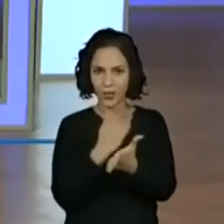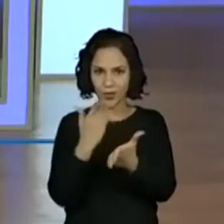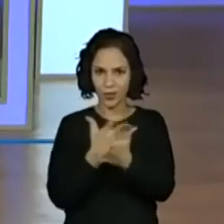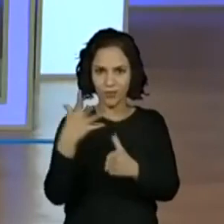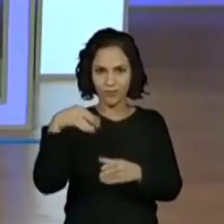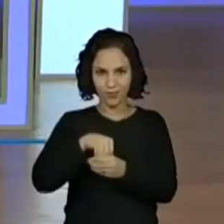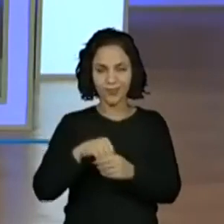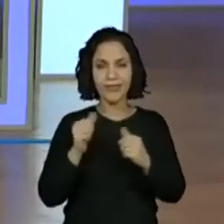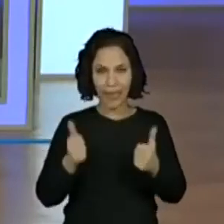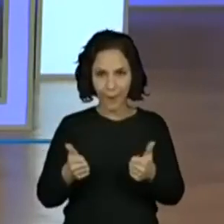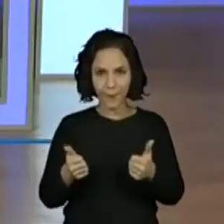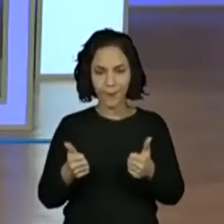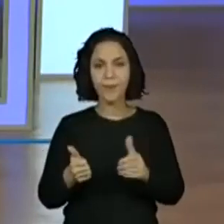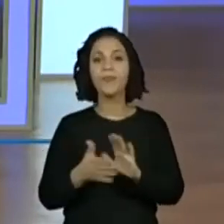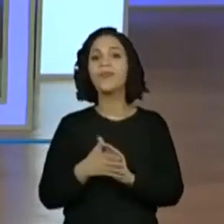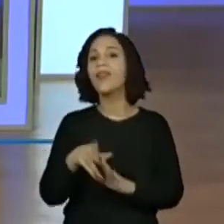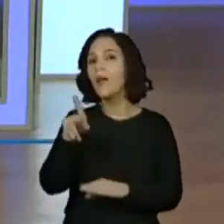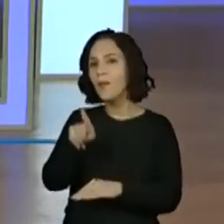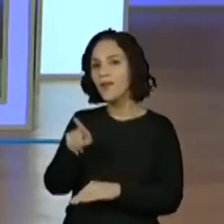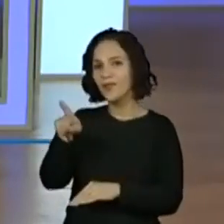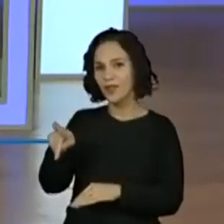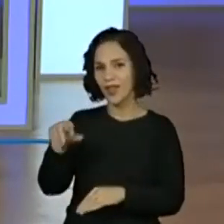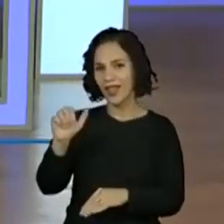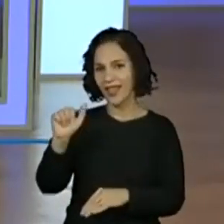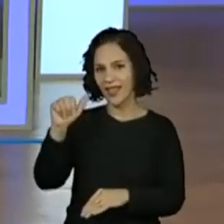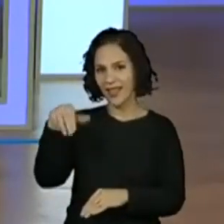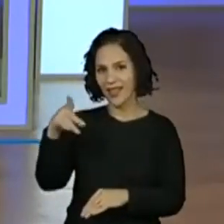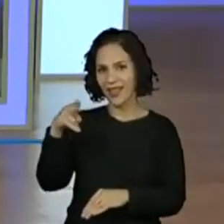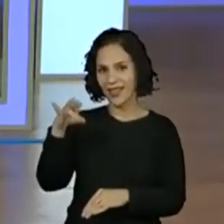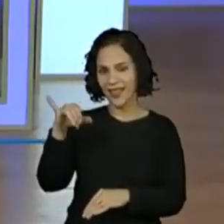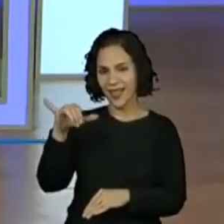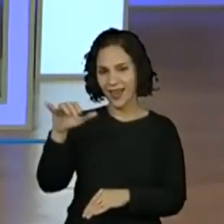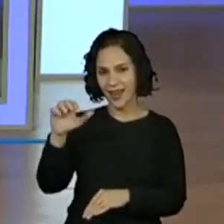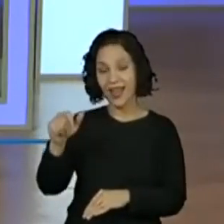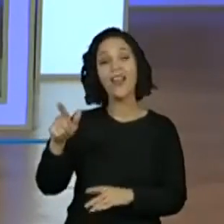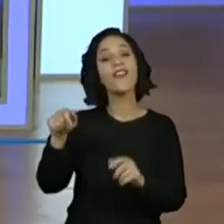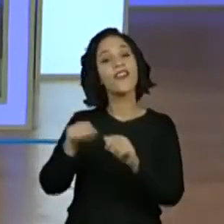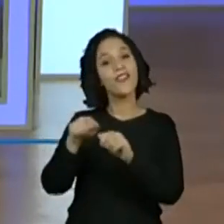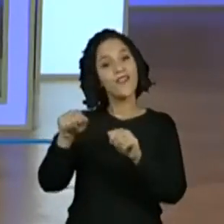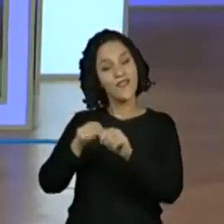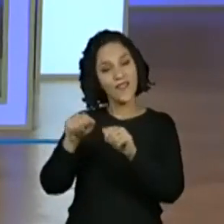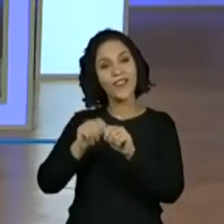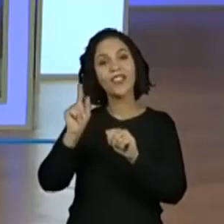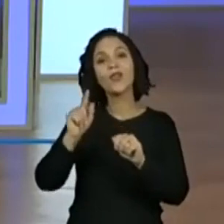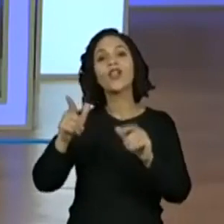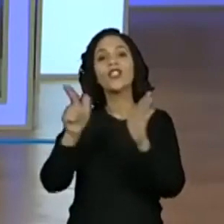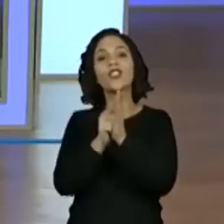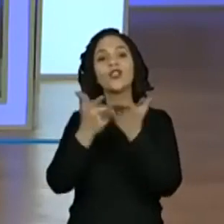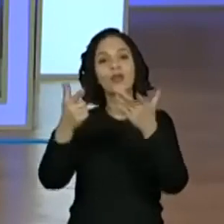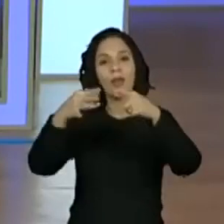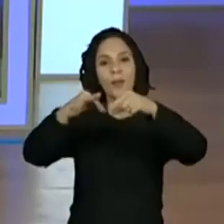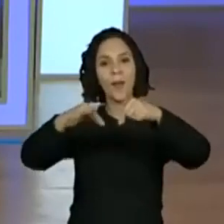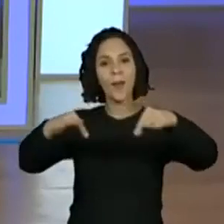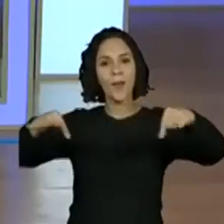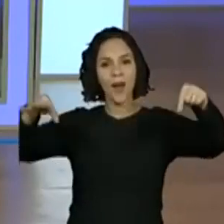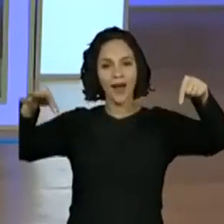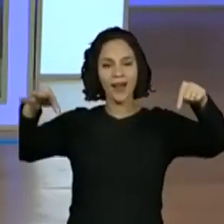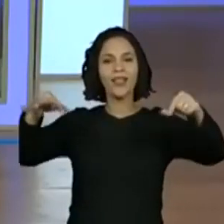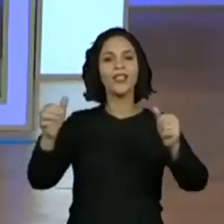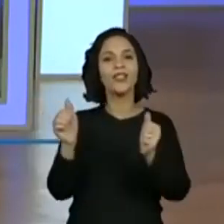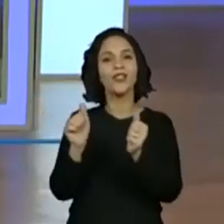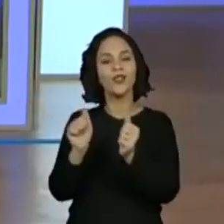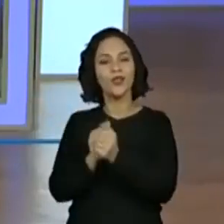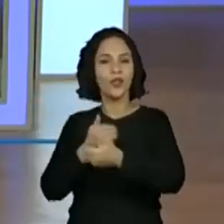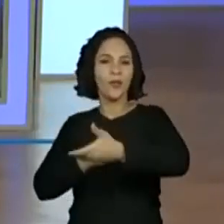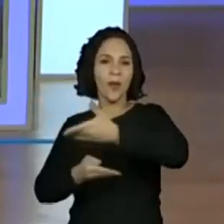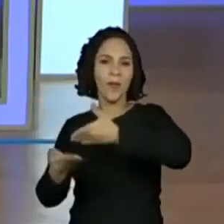legal, a professora Andréa falou que montou o jornal mural, que foi o produto final da última sequência. Ela montou um Padlet,